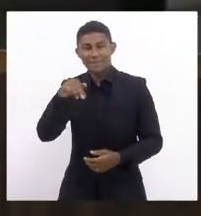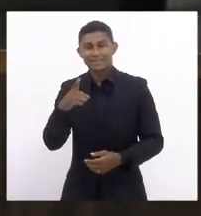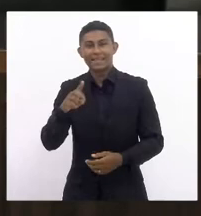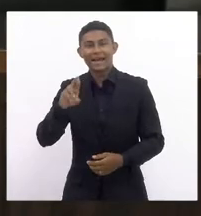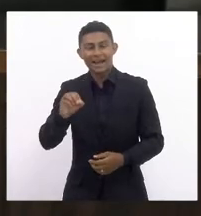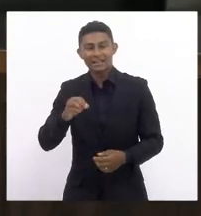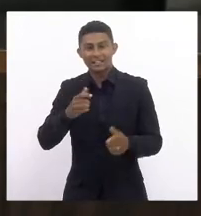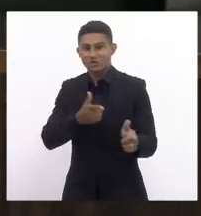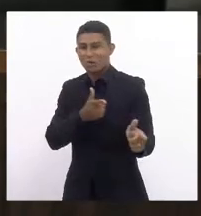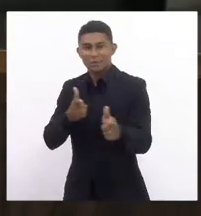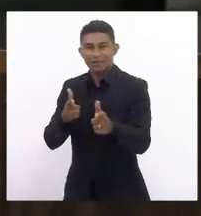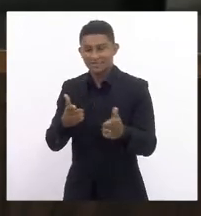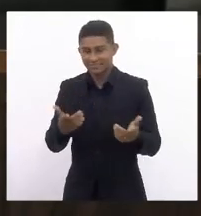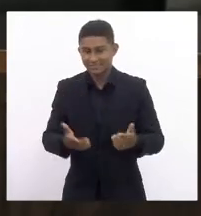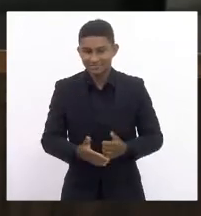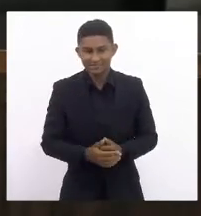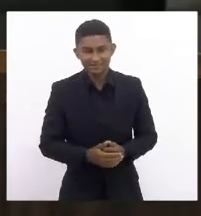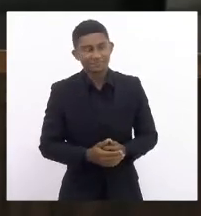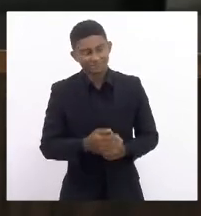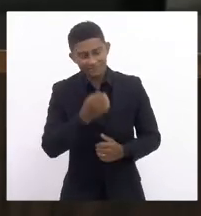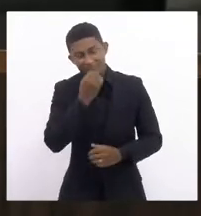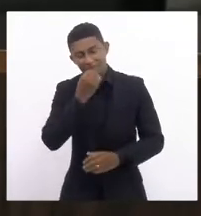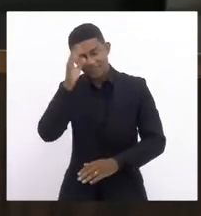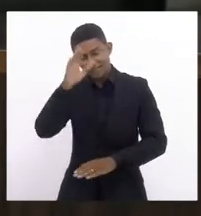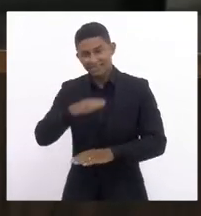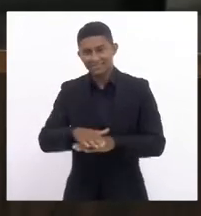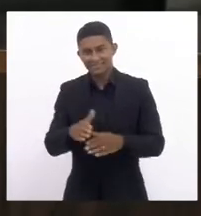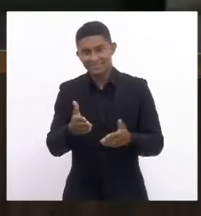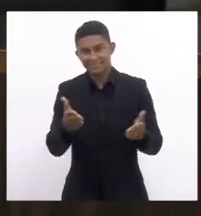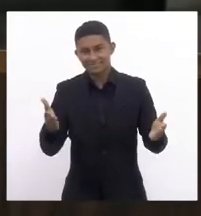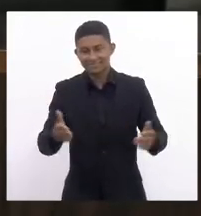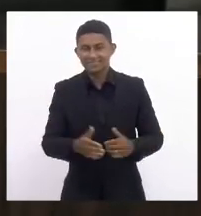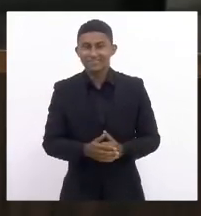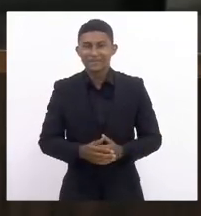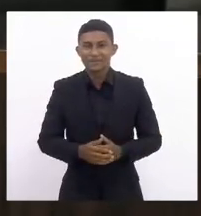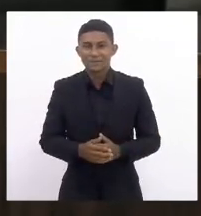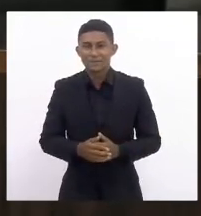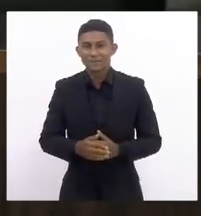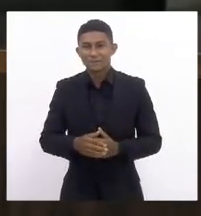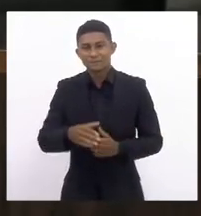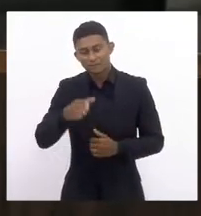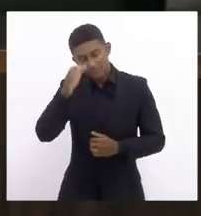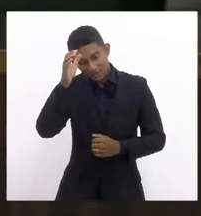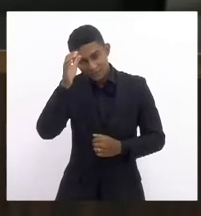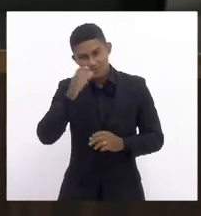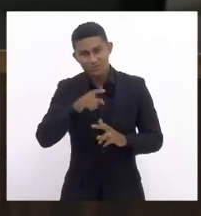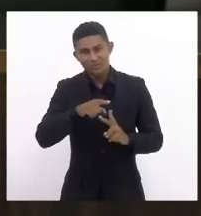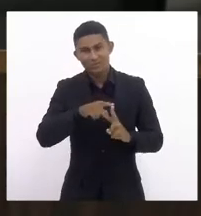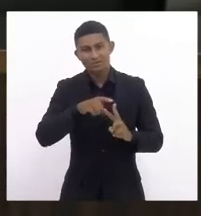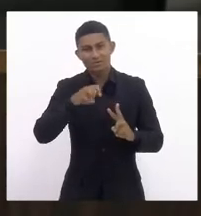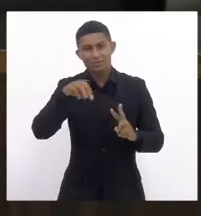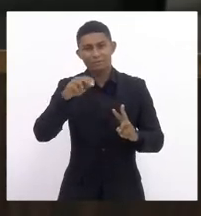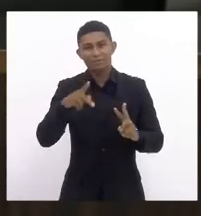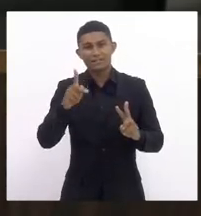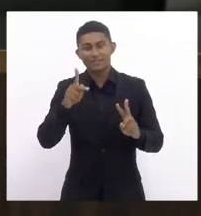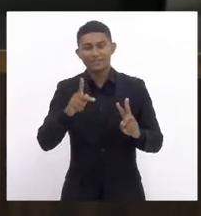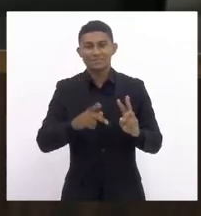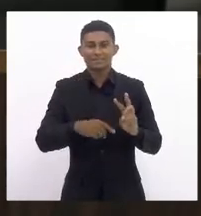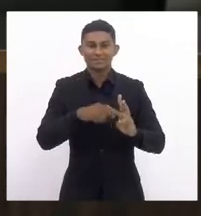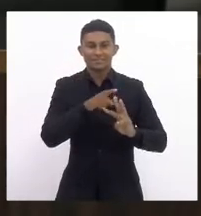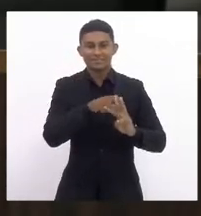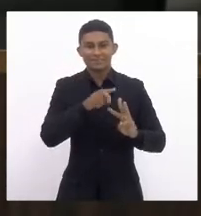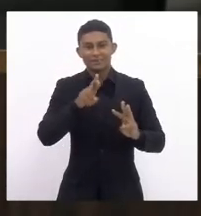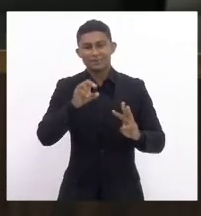Boa tarde a todas e todos. Boa tarde, Mick, Deodalto, Tia Ju, Samuel, Rosenberg